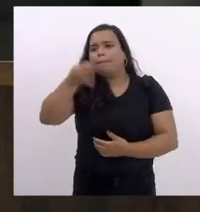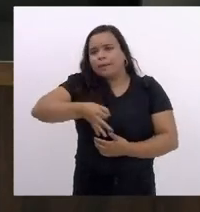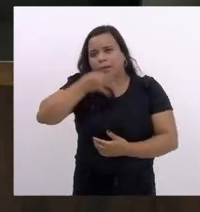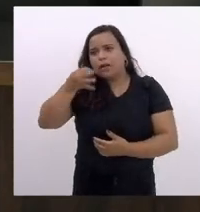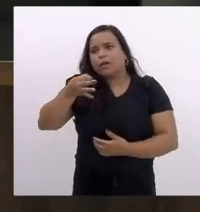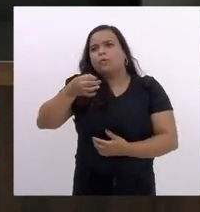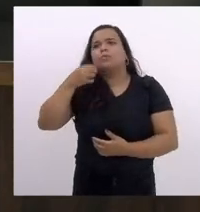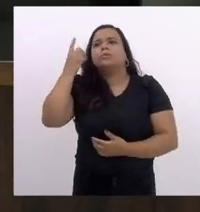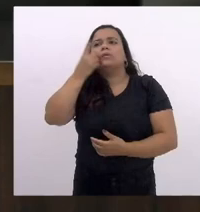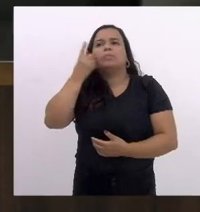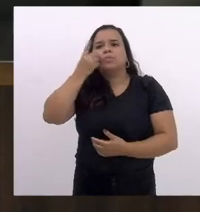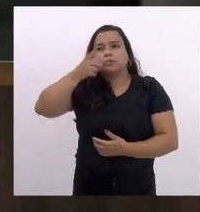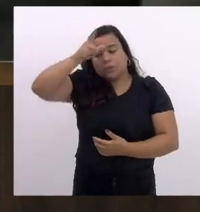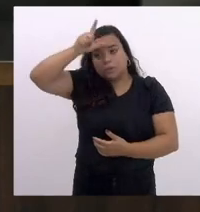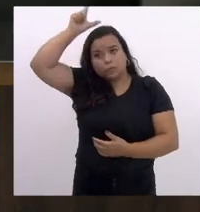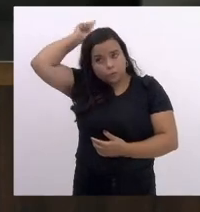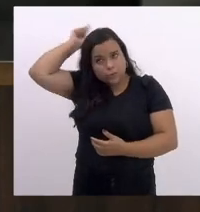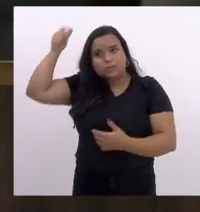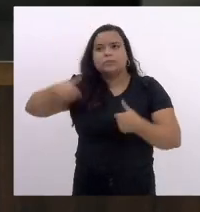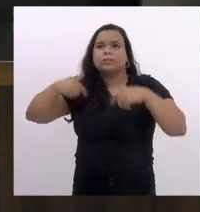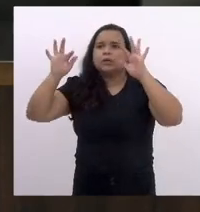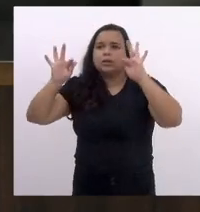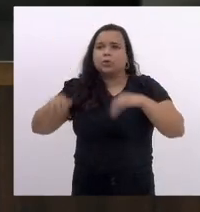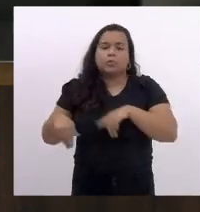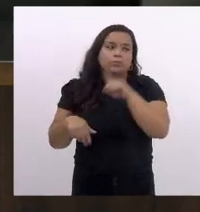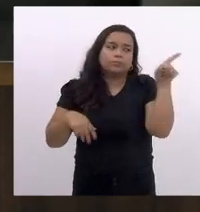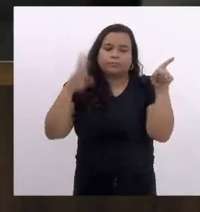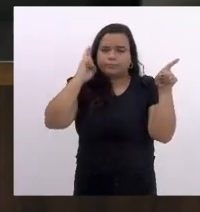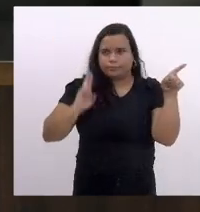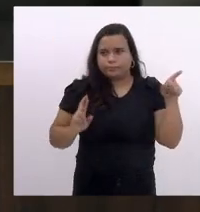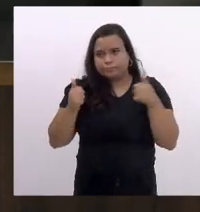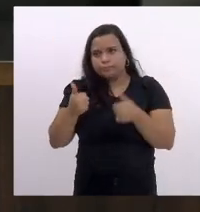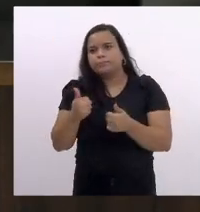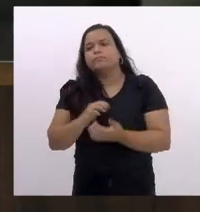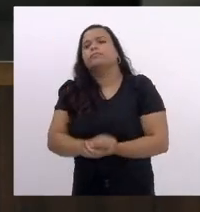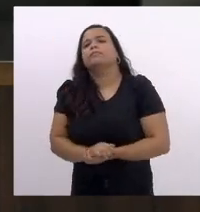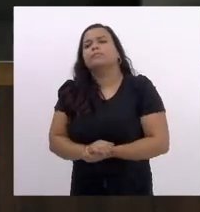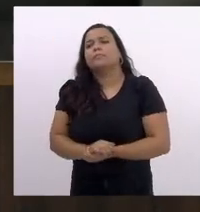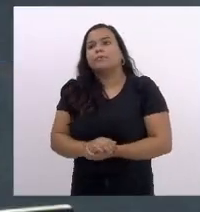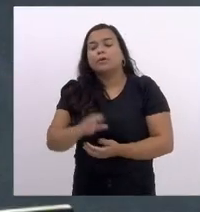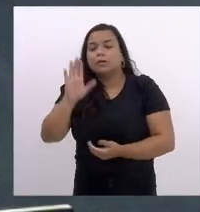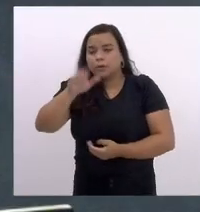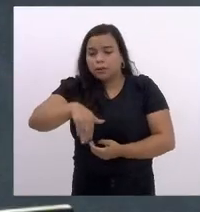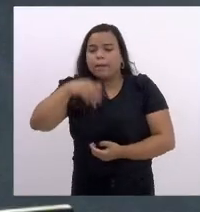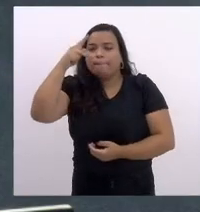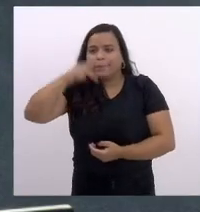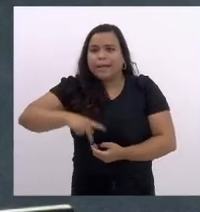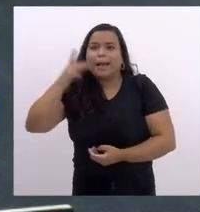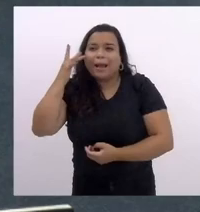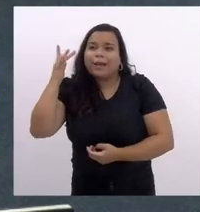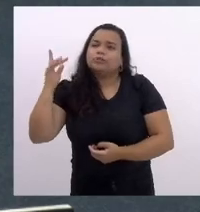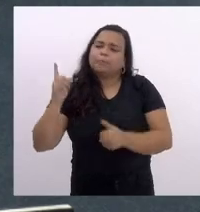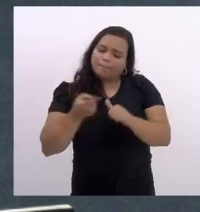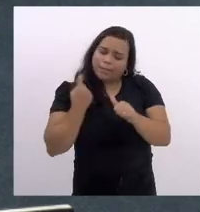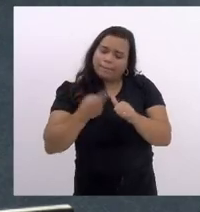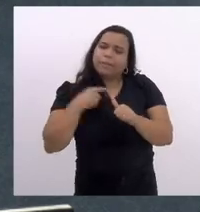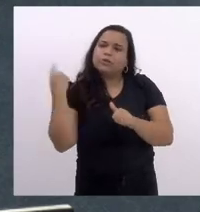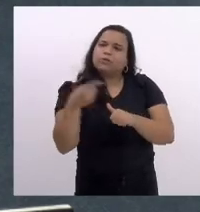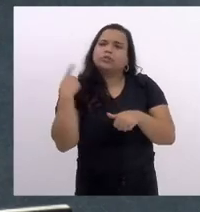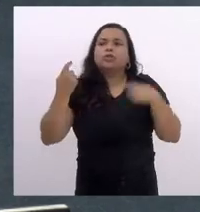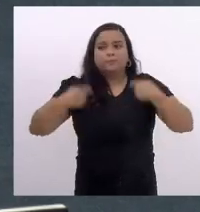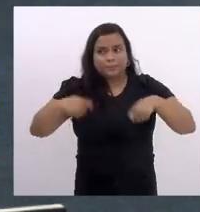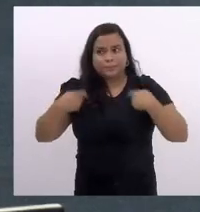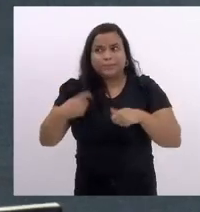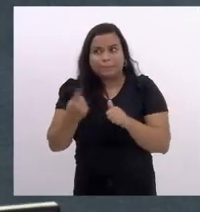vou concluir a questão da deputada Renata. Presidente, eu acho que nós precisamos, primeiro, depois dos